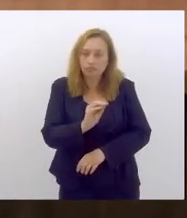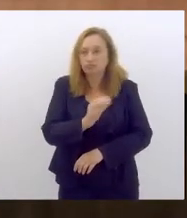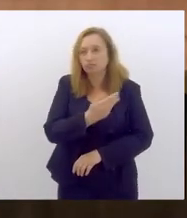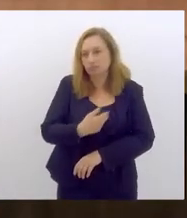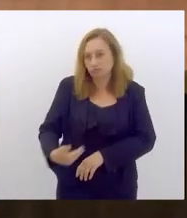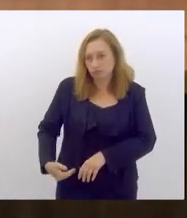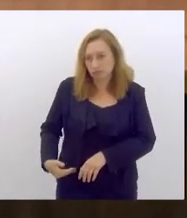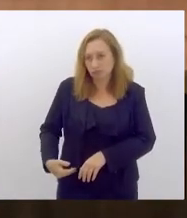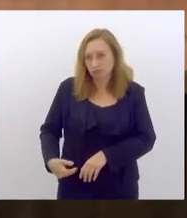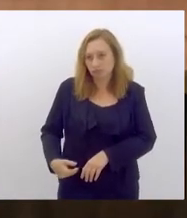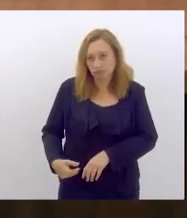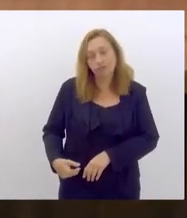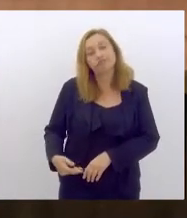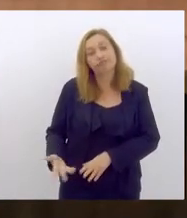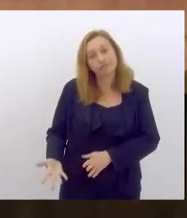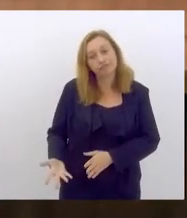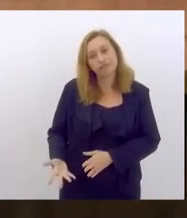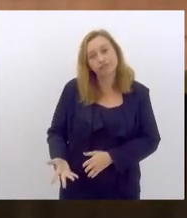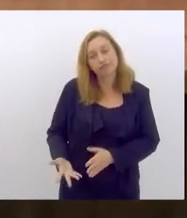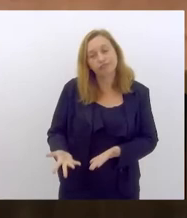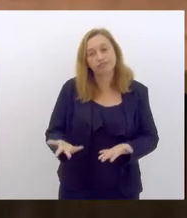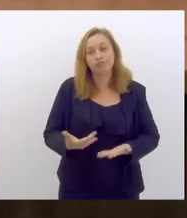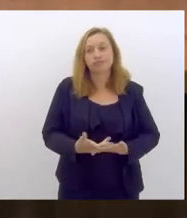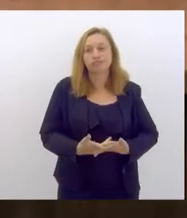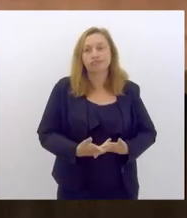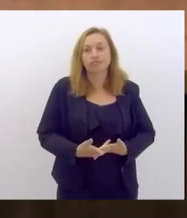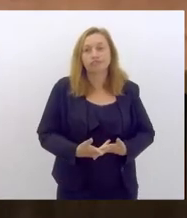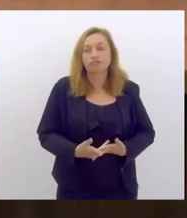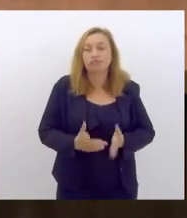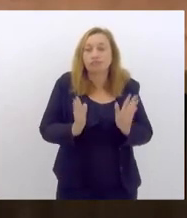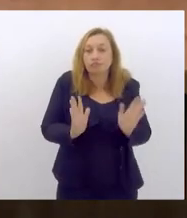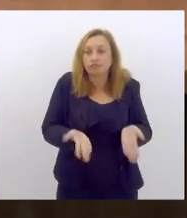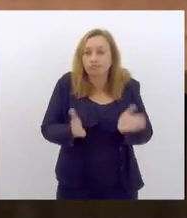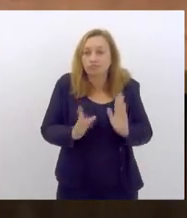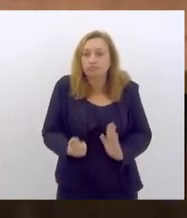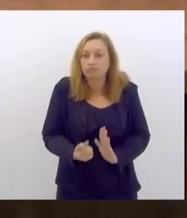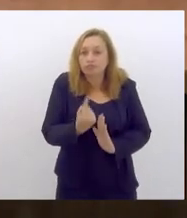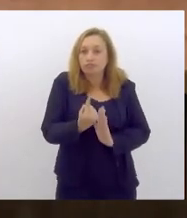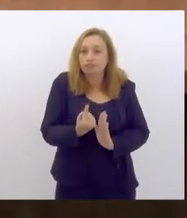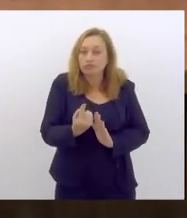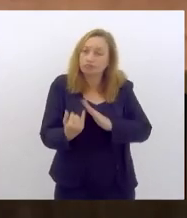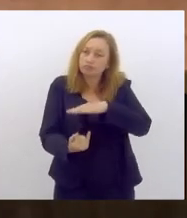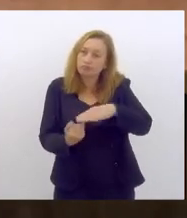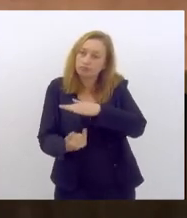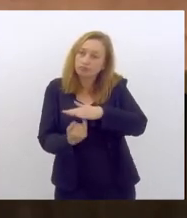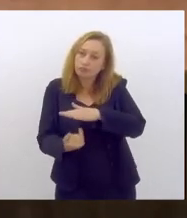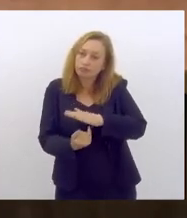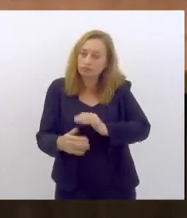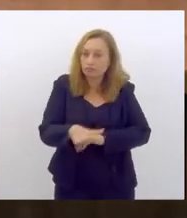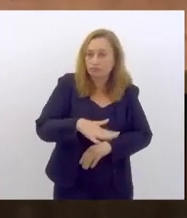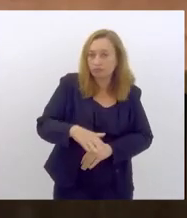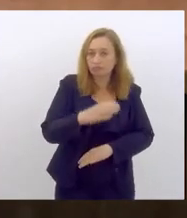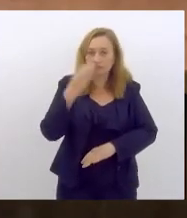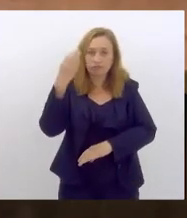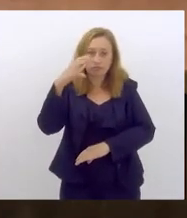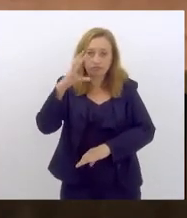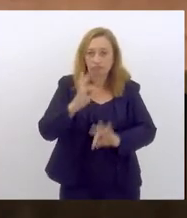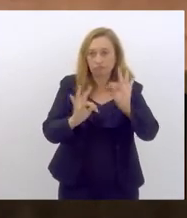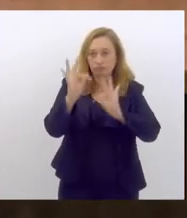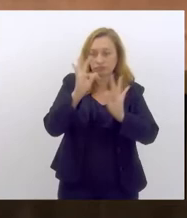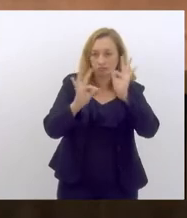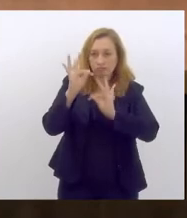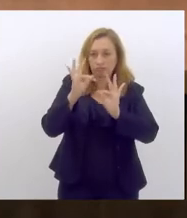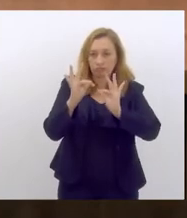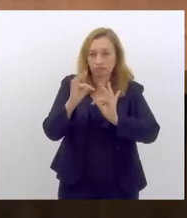e esse maltrato talvez se reflita no fato dela ser hoje a única instituição do campo da ciência e tecnologia cujos